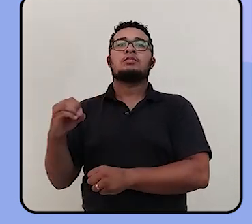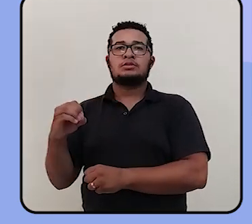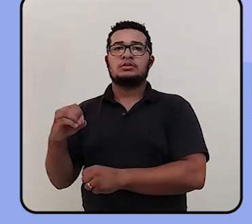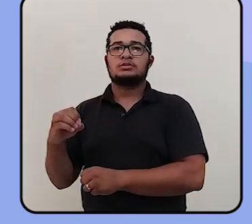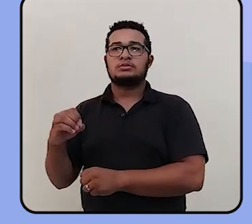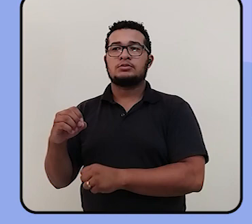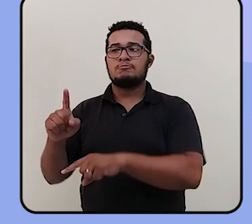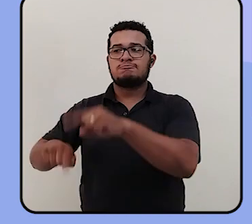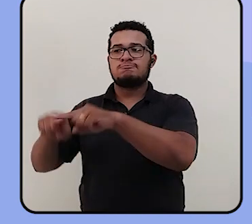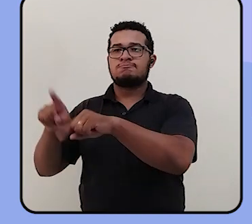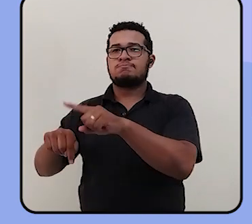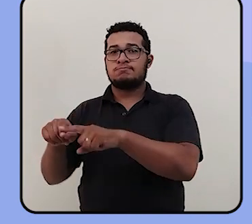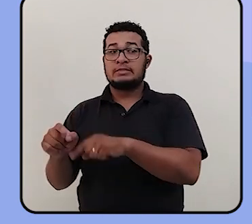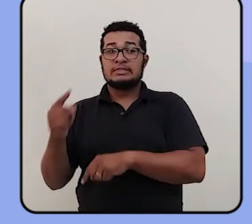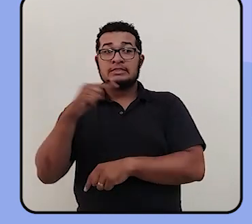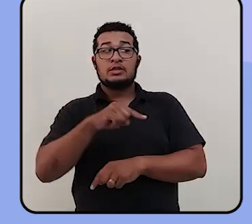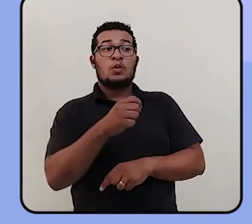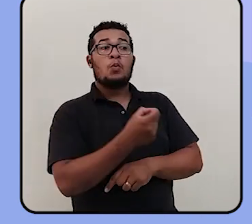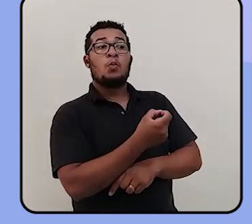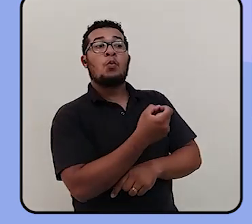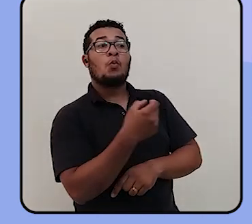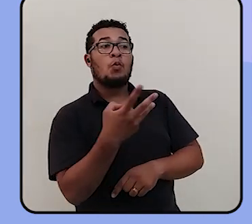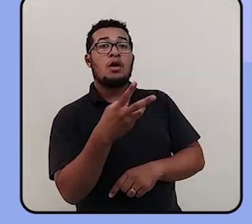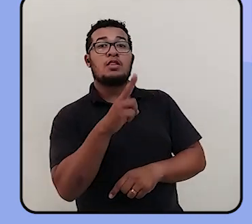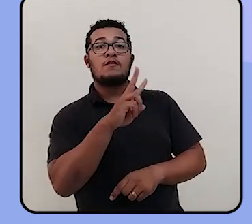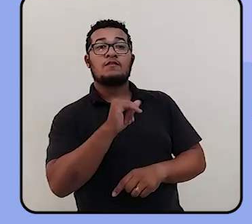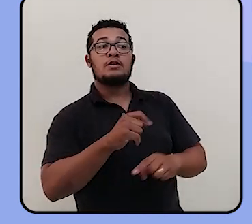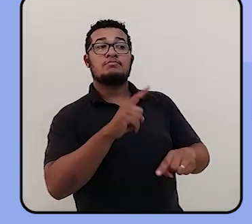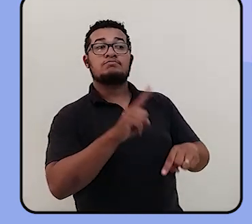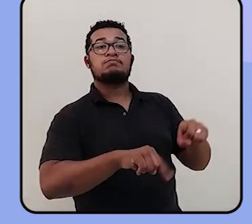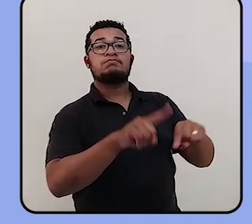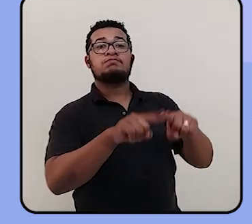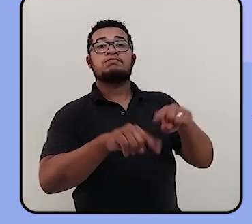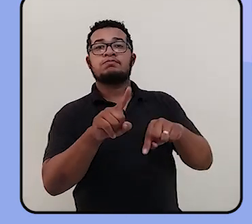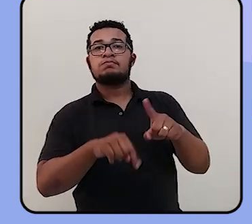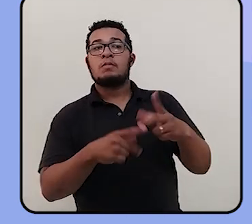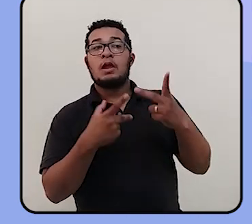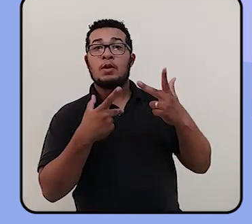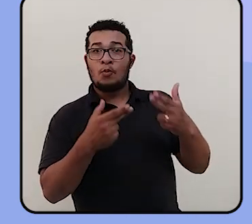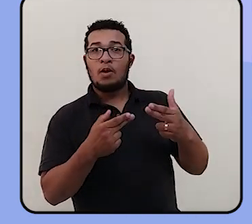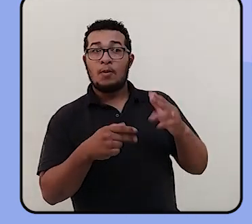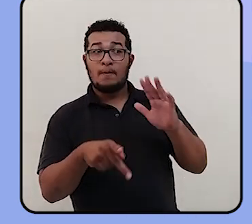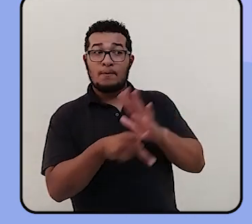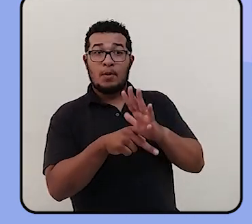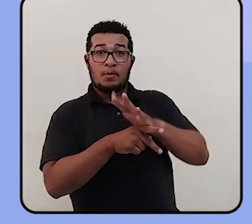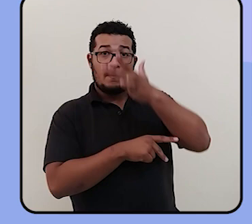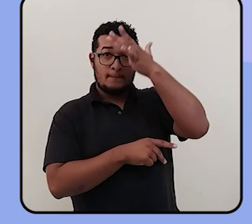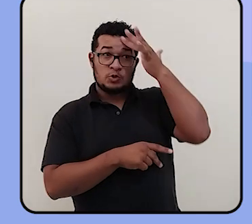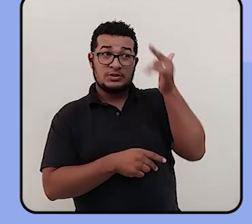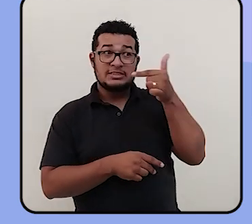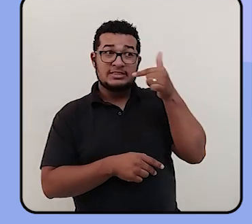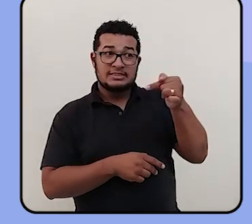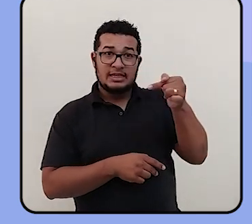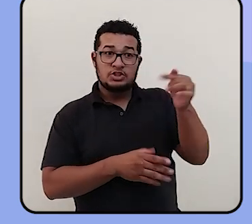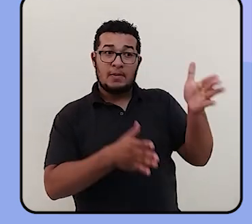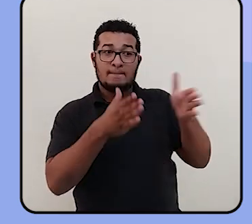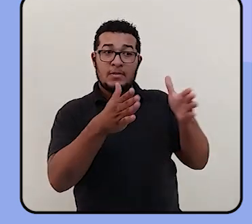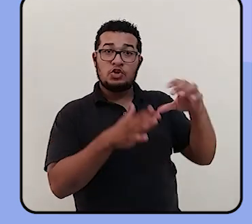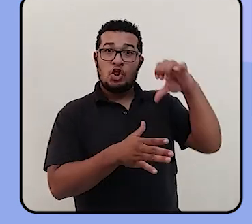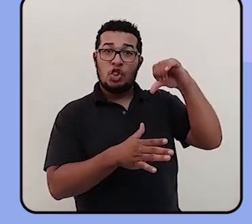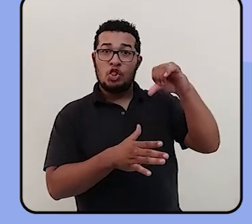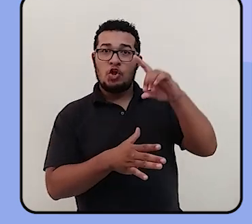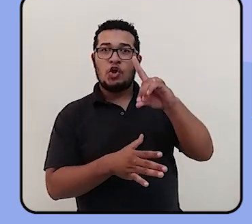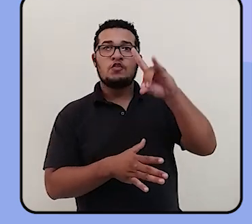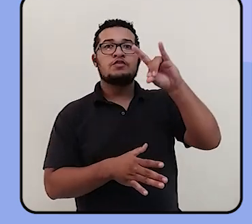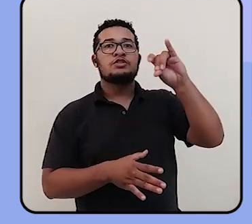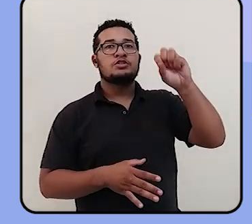peças. Quantas peças desse mesmo tipo serão produzidas por 7 operários em 9 dias